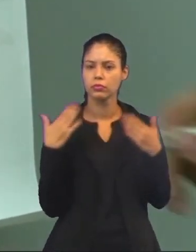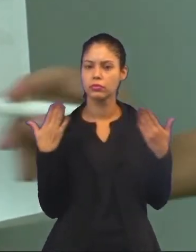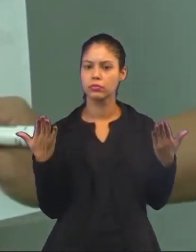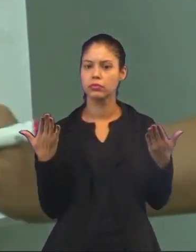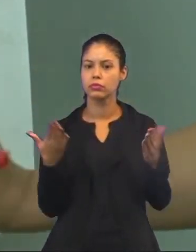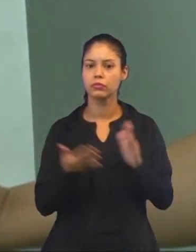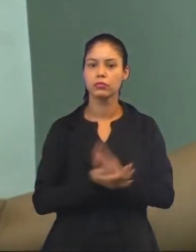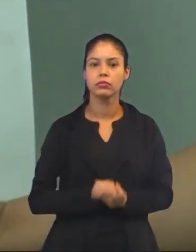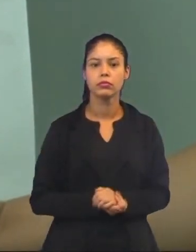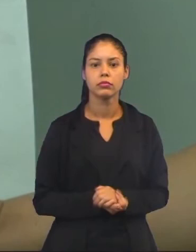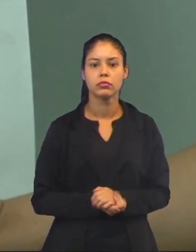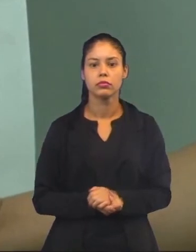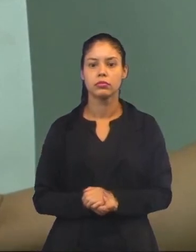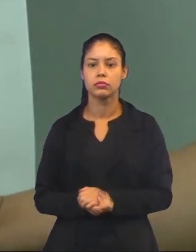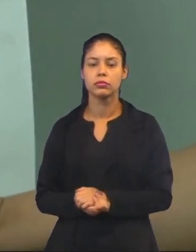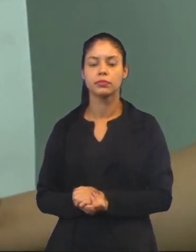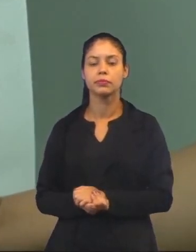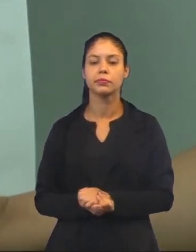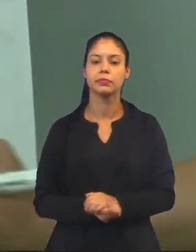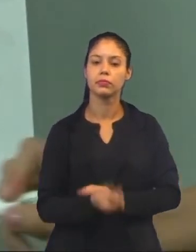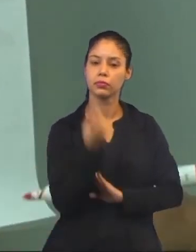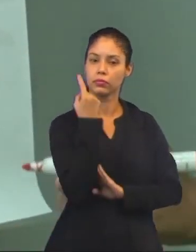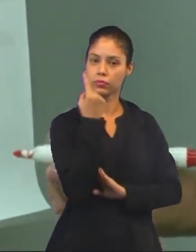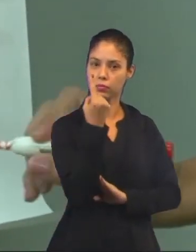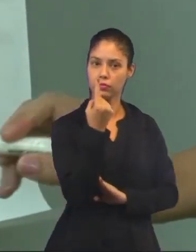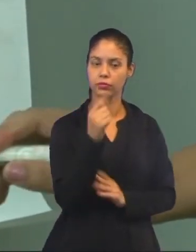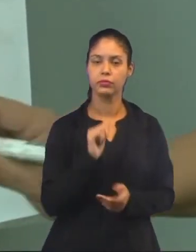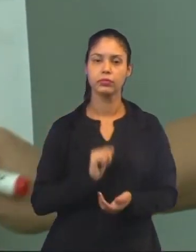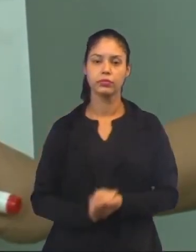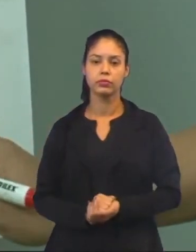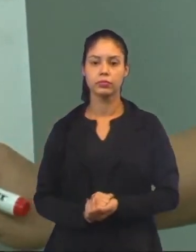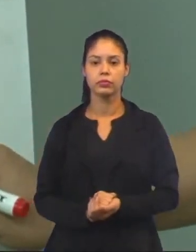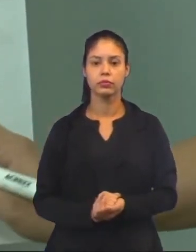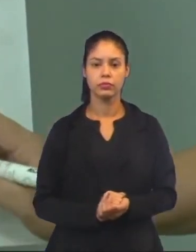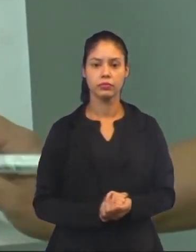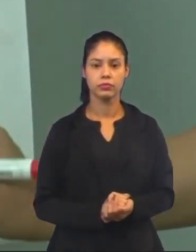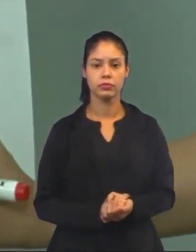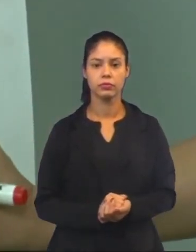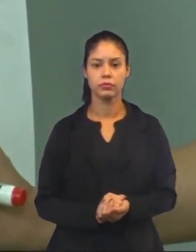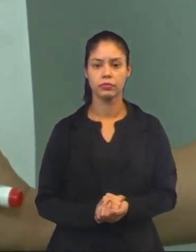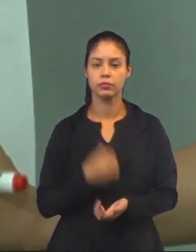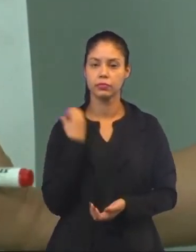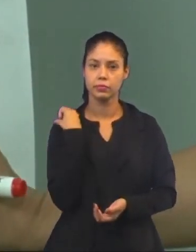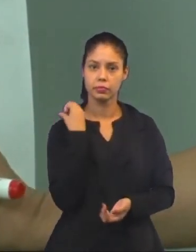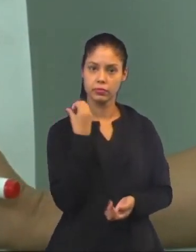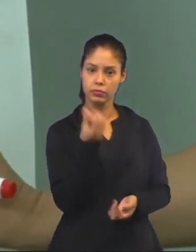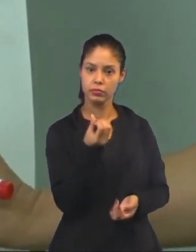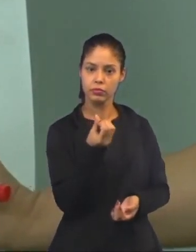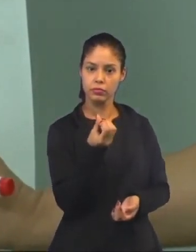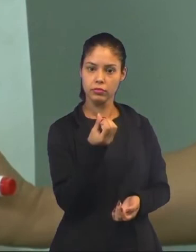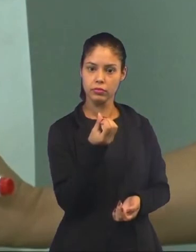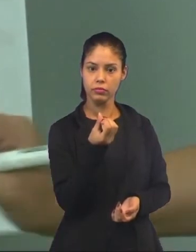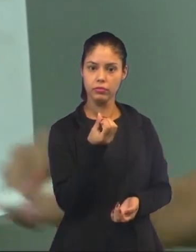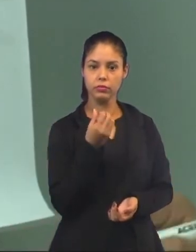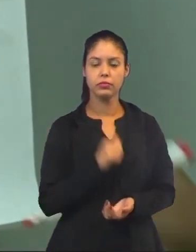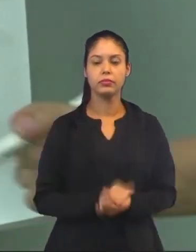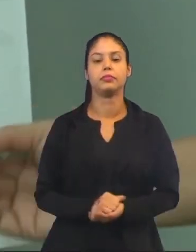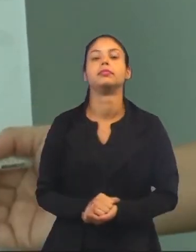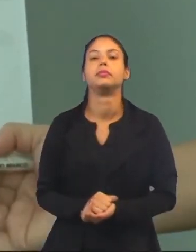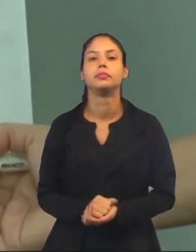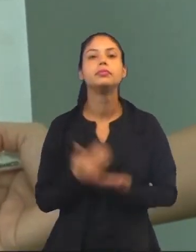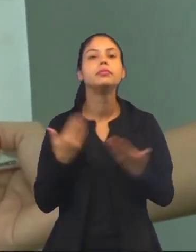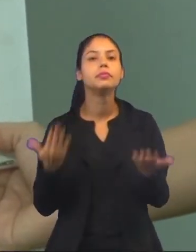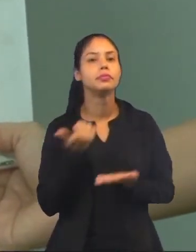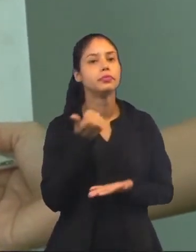turminha, ó? Uma dezena, representada pelo número 1, e 6